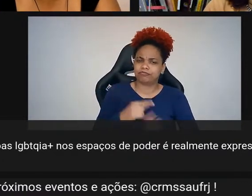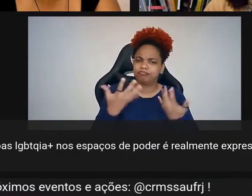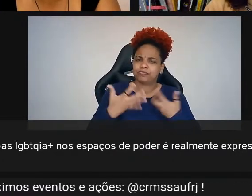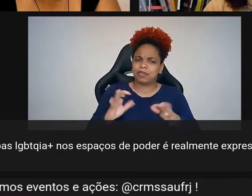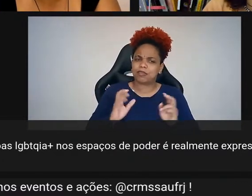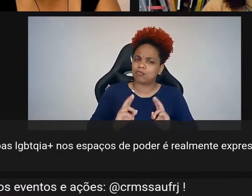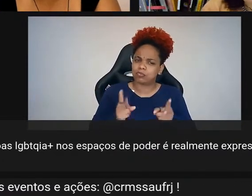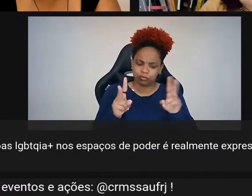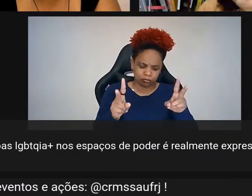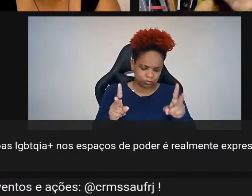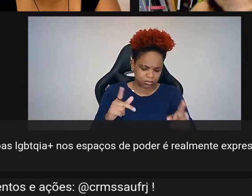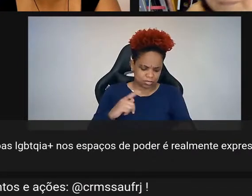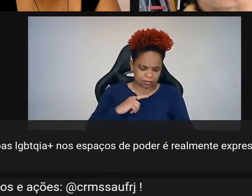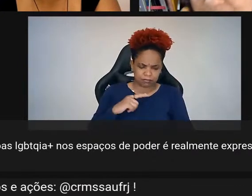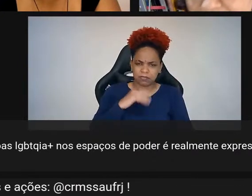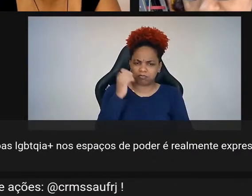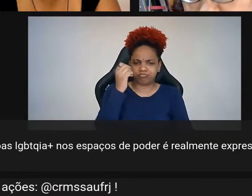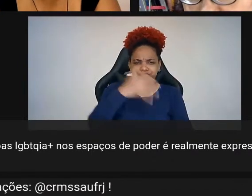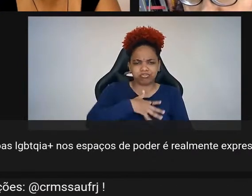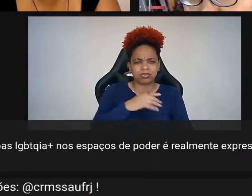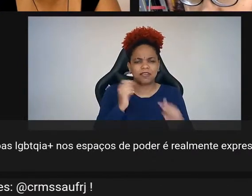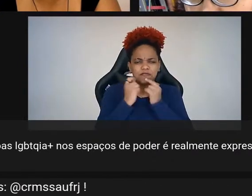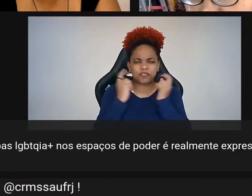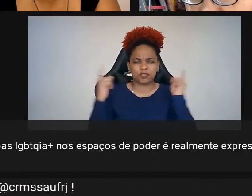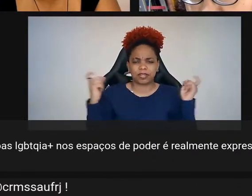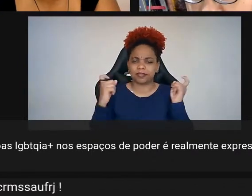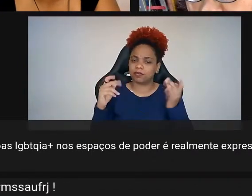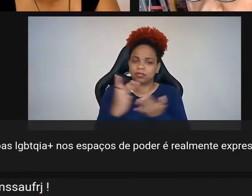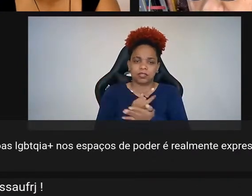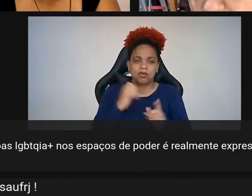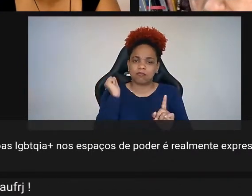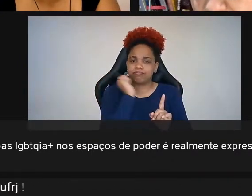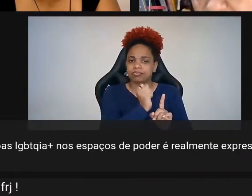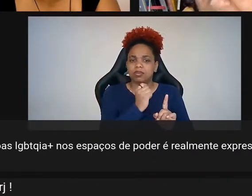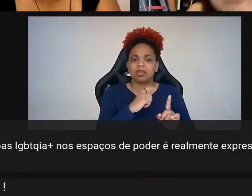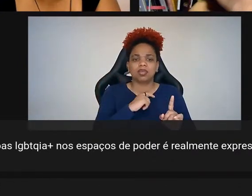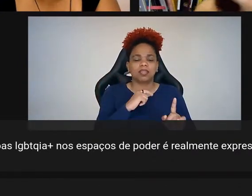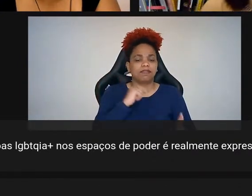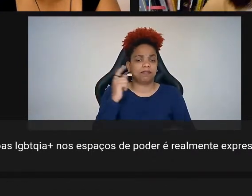aconteçam absurdos e barbáries, como foi com Marielle Franco.